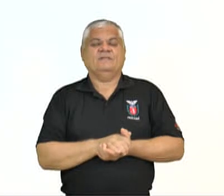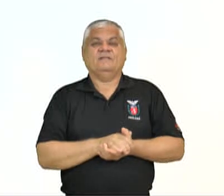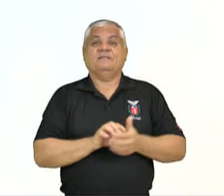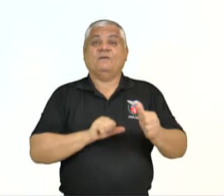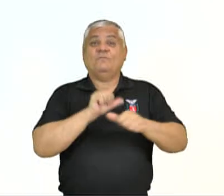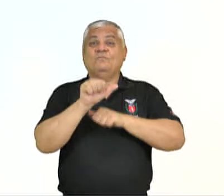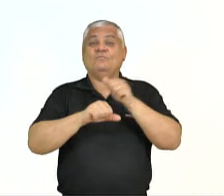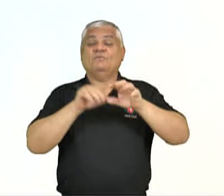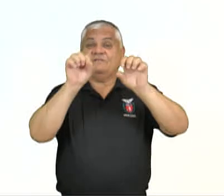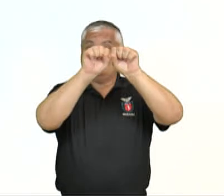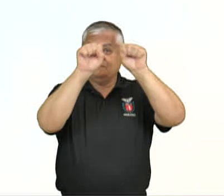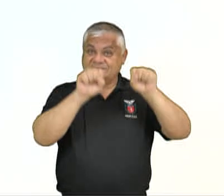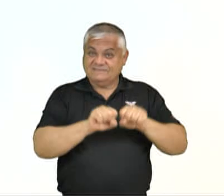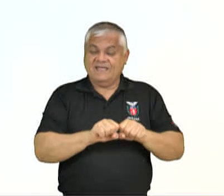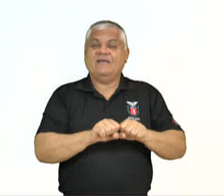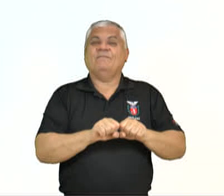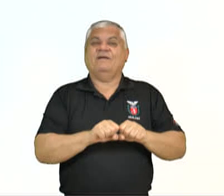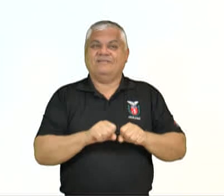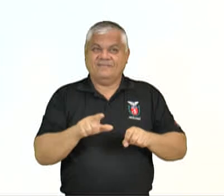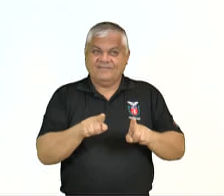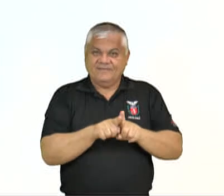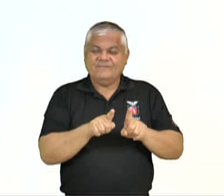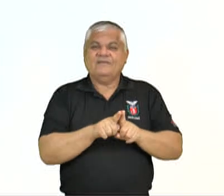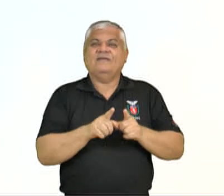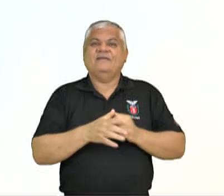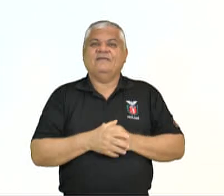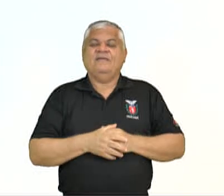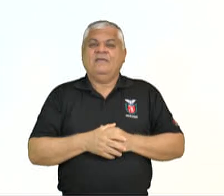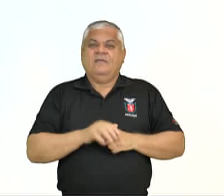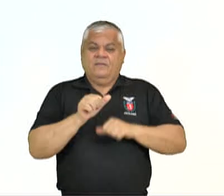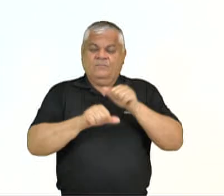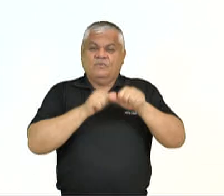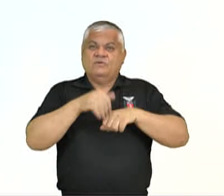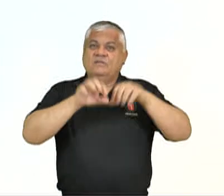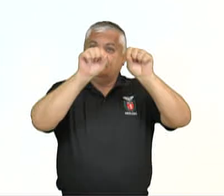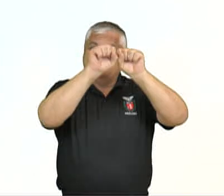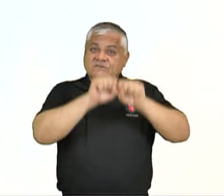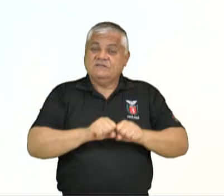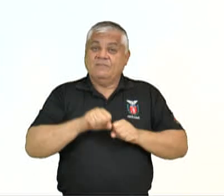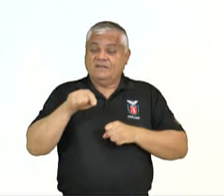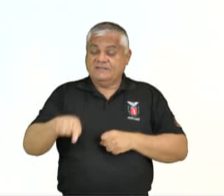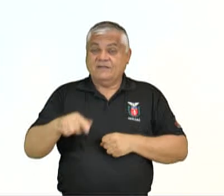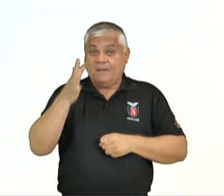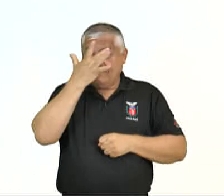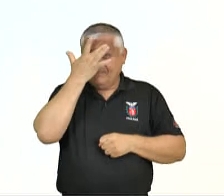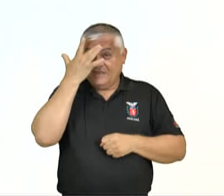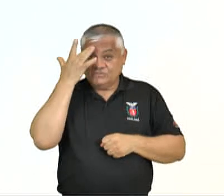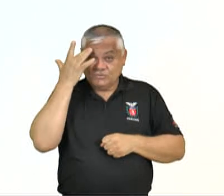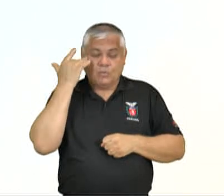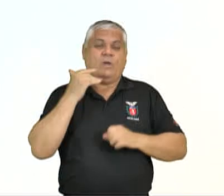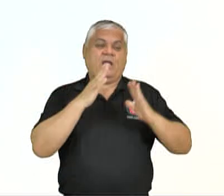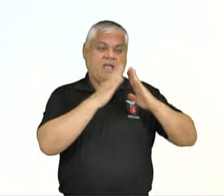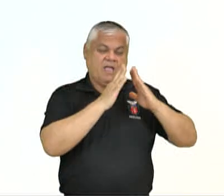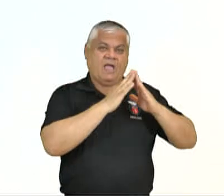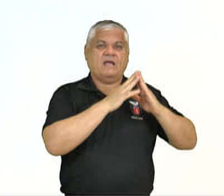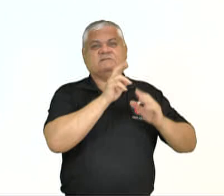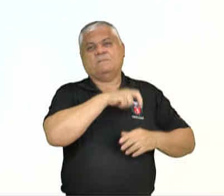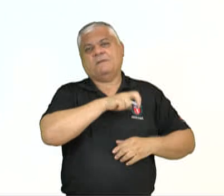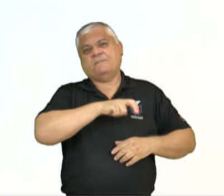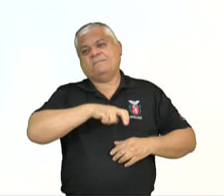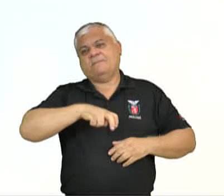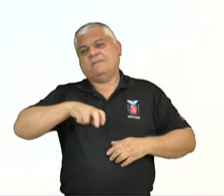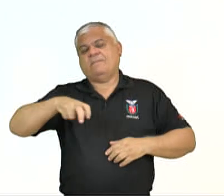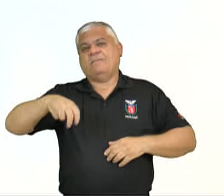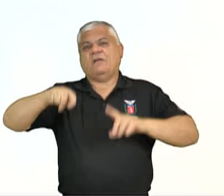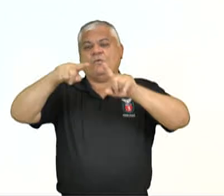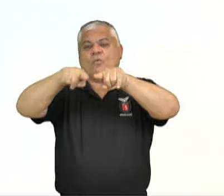no sistema, né? Mudanças no trabalho, o sistema fabril. Nesse sistema, o trabalhador sai de sua casa e vai até um